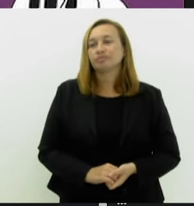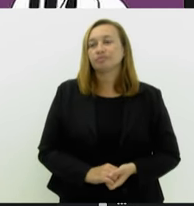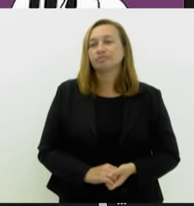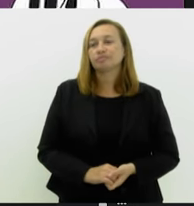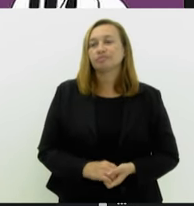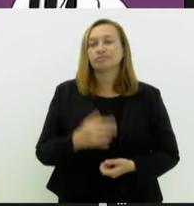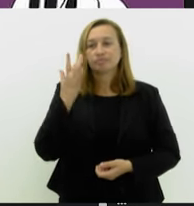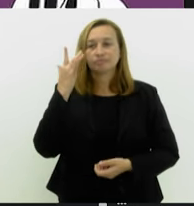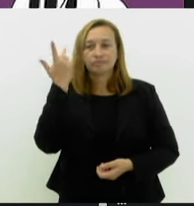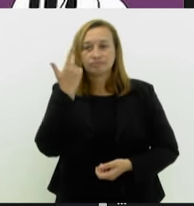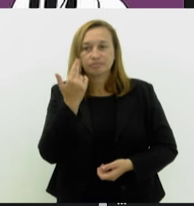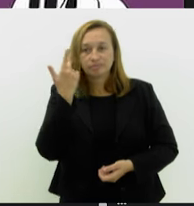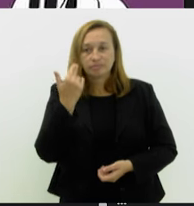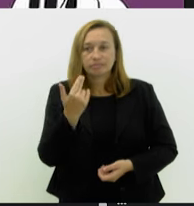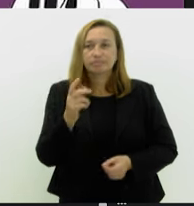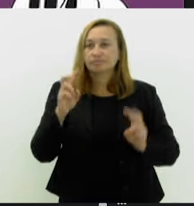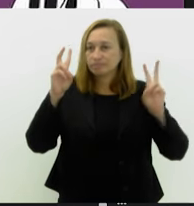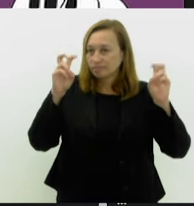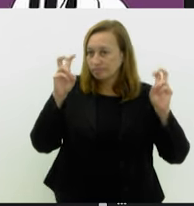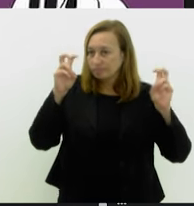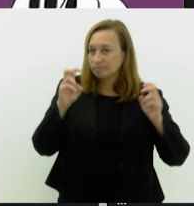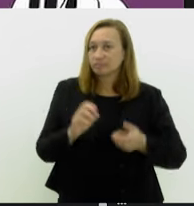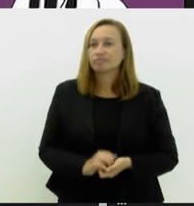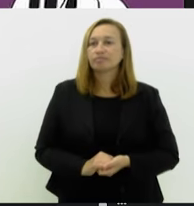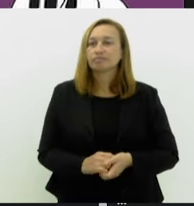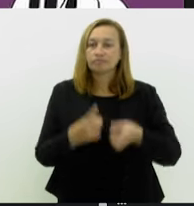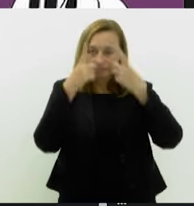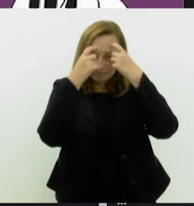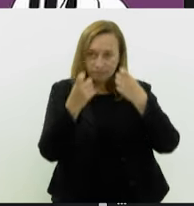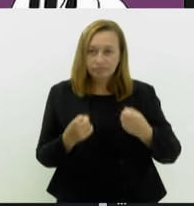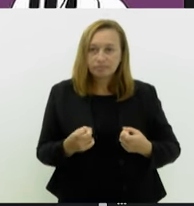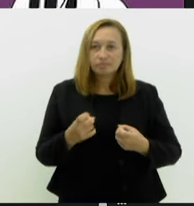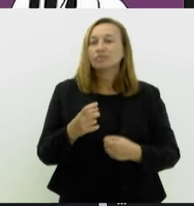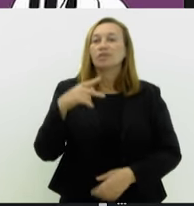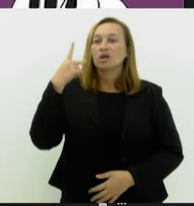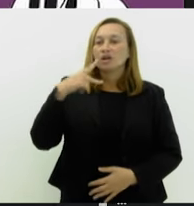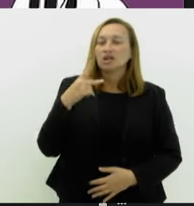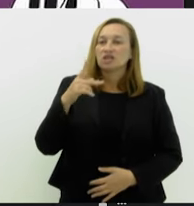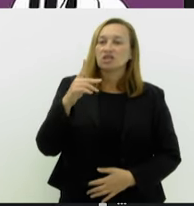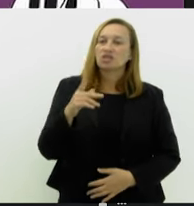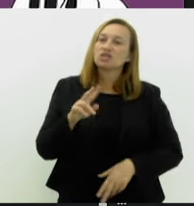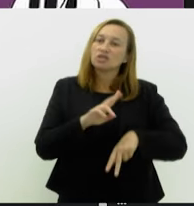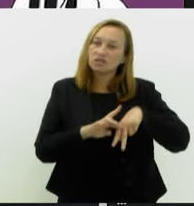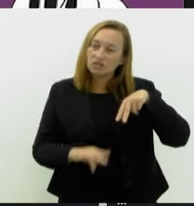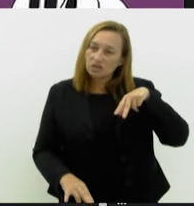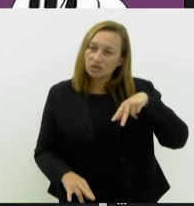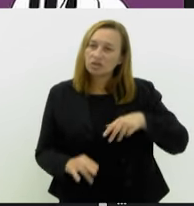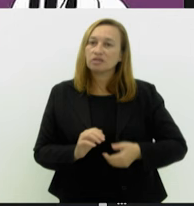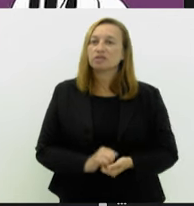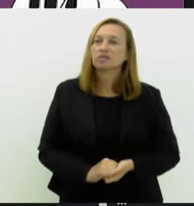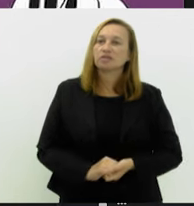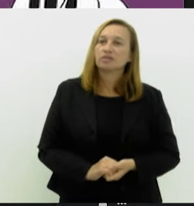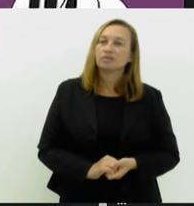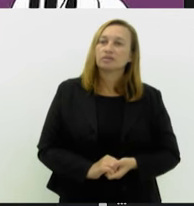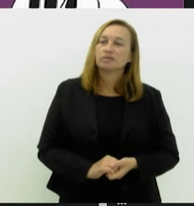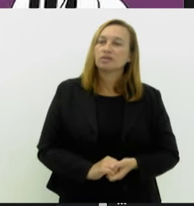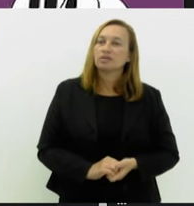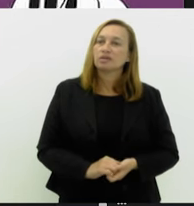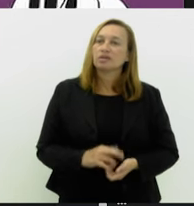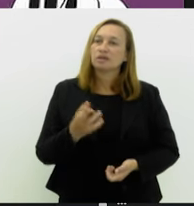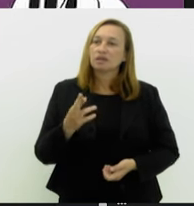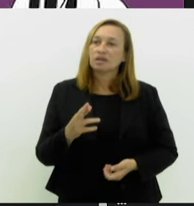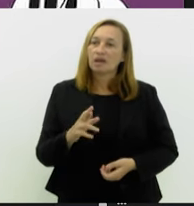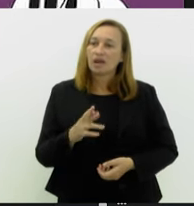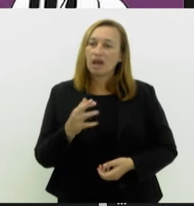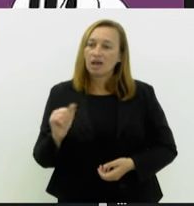né a a essa temática da questão da violência política de gênero com a interseccionalidade né da raça que a gente não